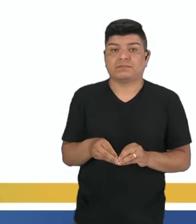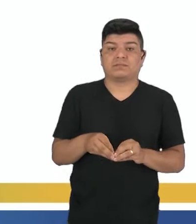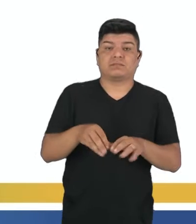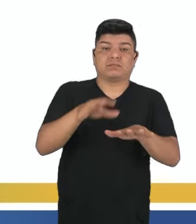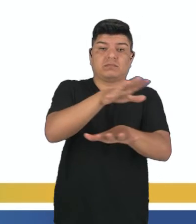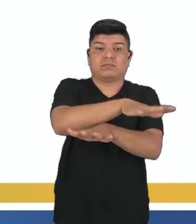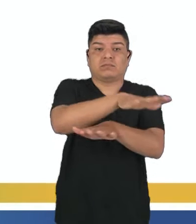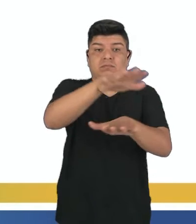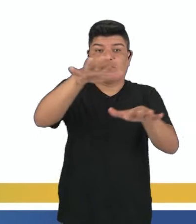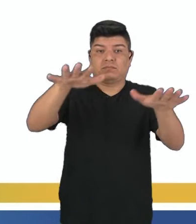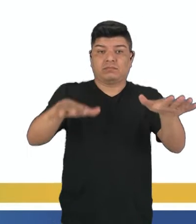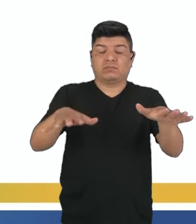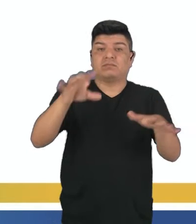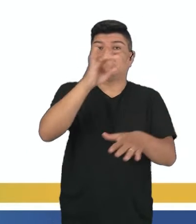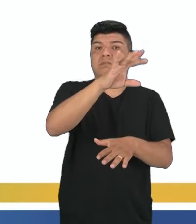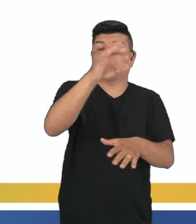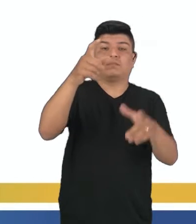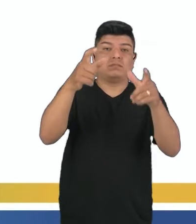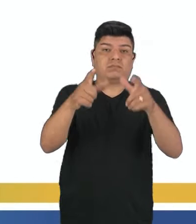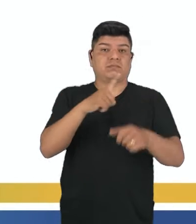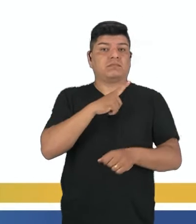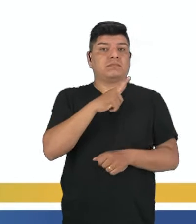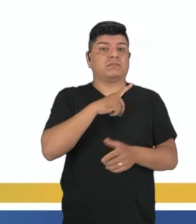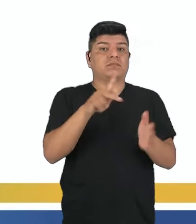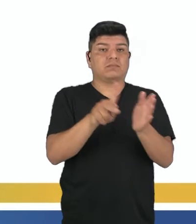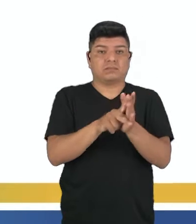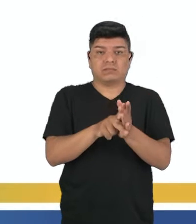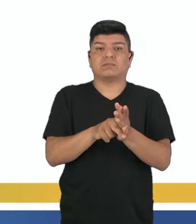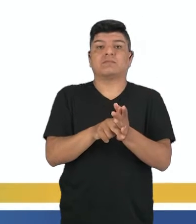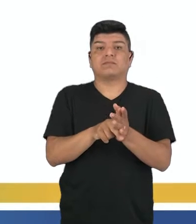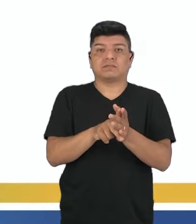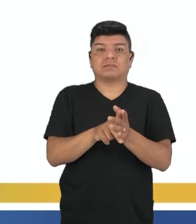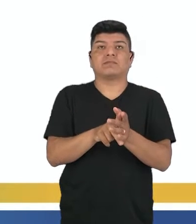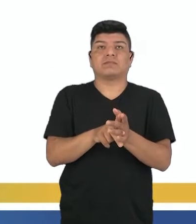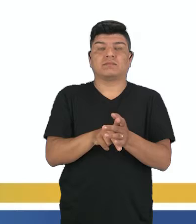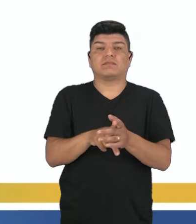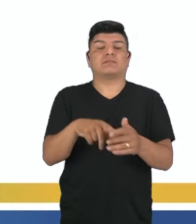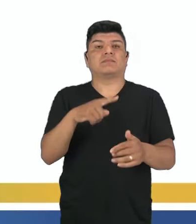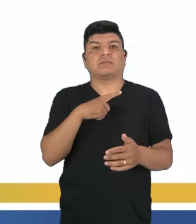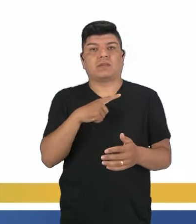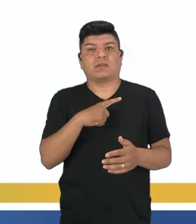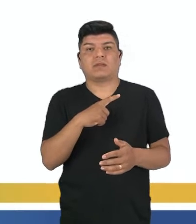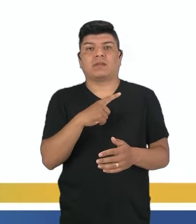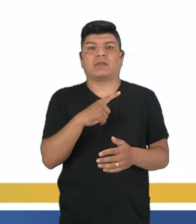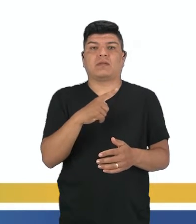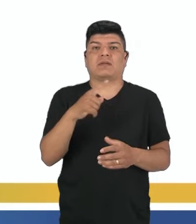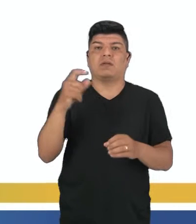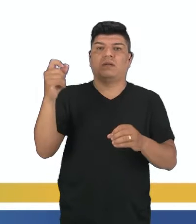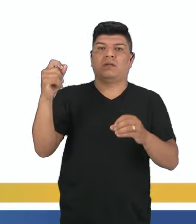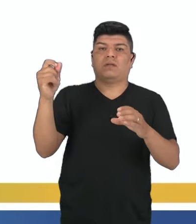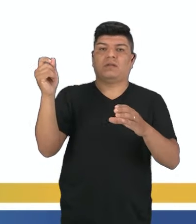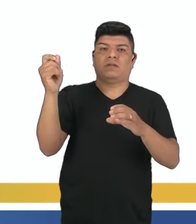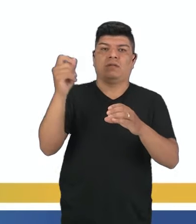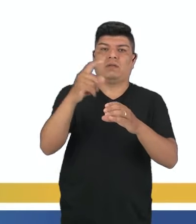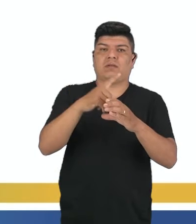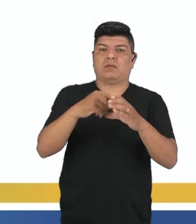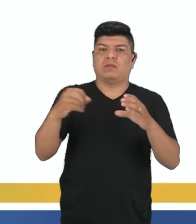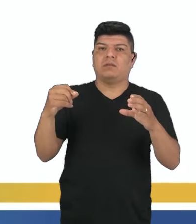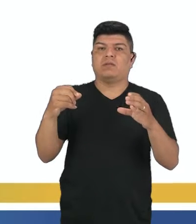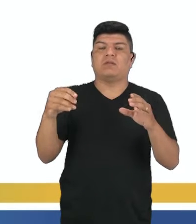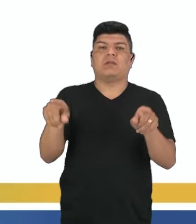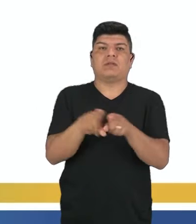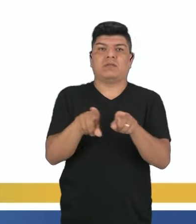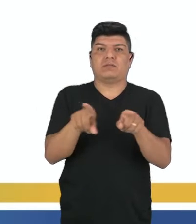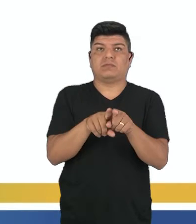bioma, cada região tem o seu bioma, e esse bioma ele possui flora e fauna própria. Você só vai